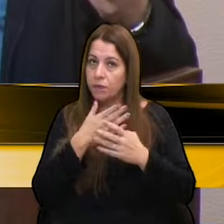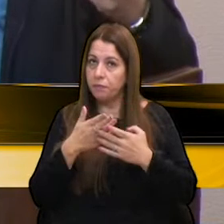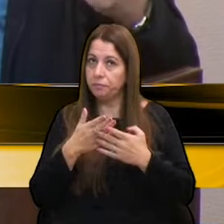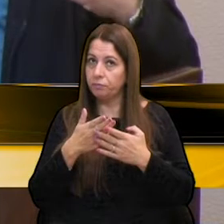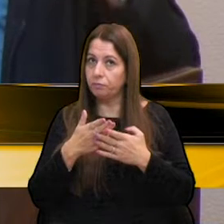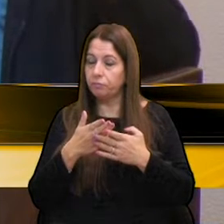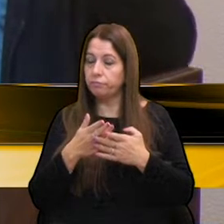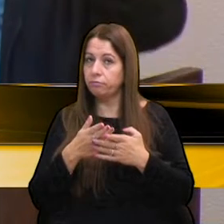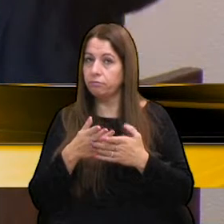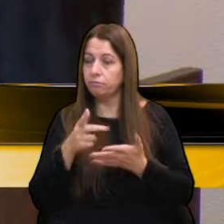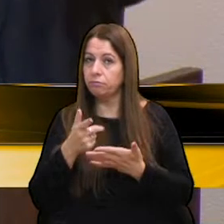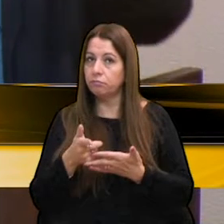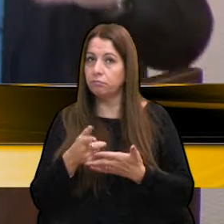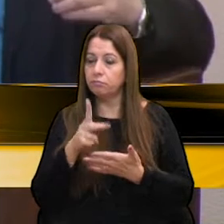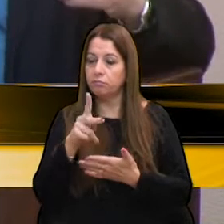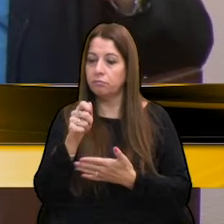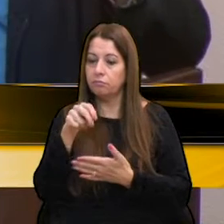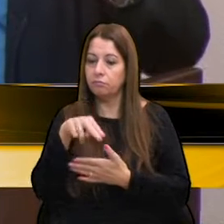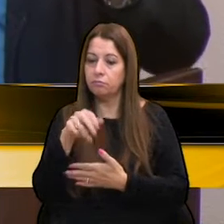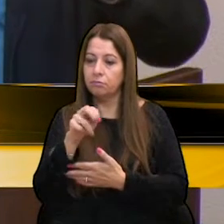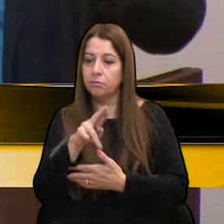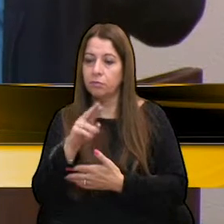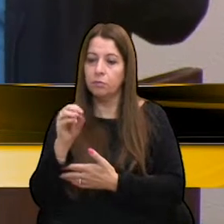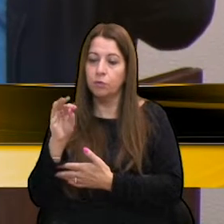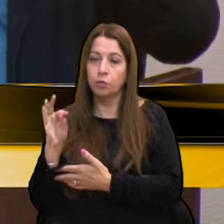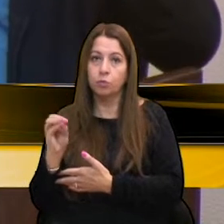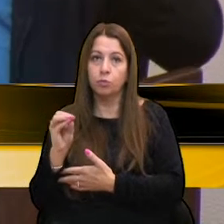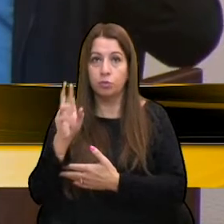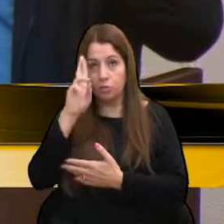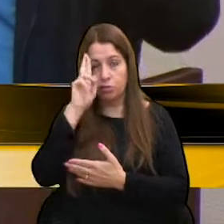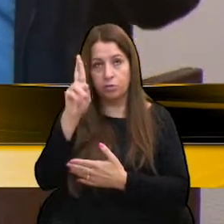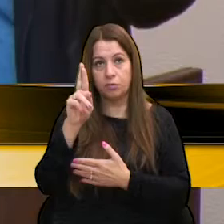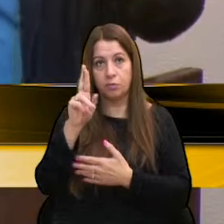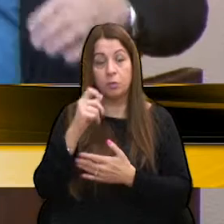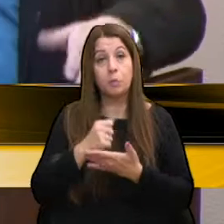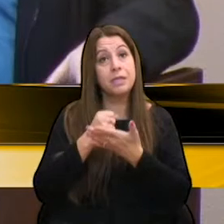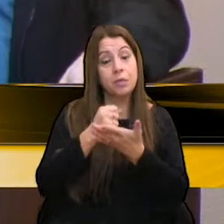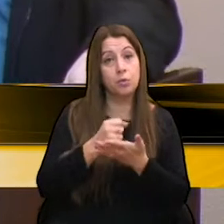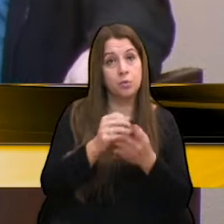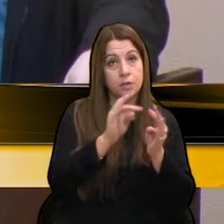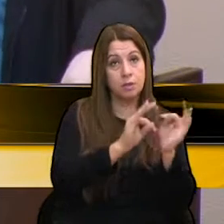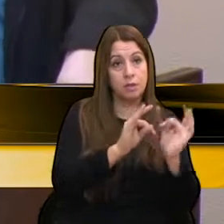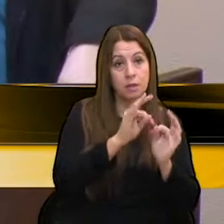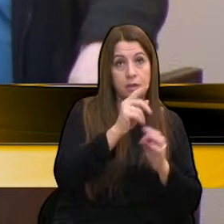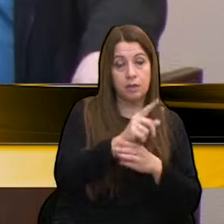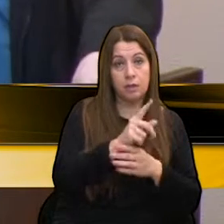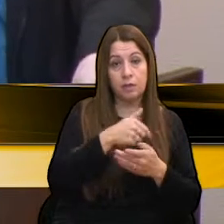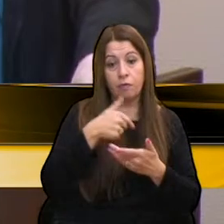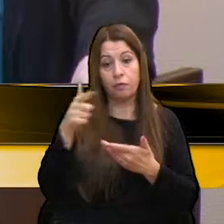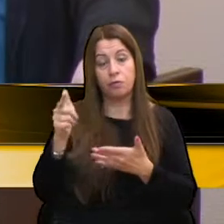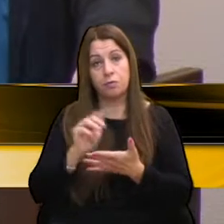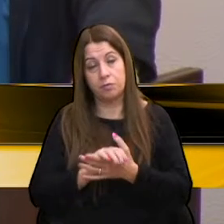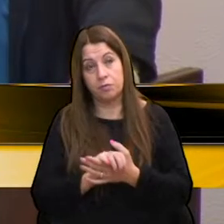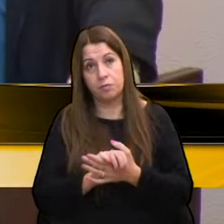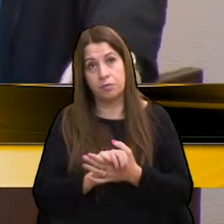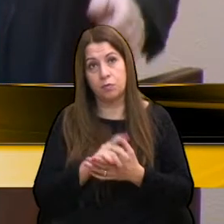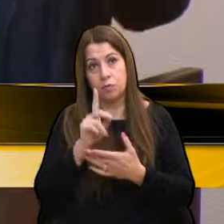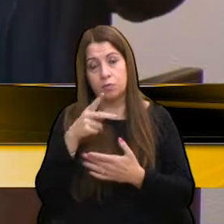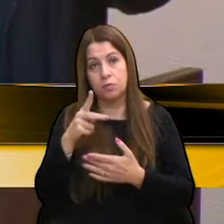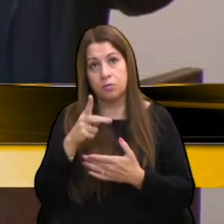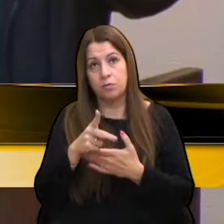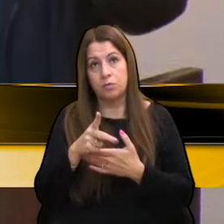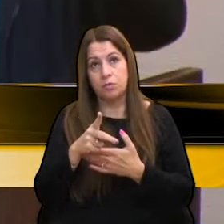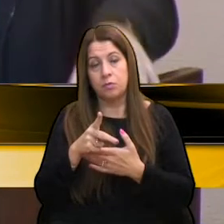que, enquanto o Panaroto é o diretor, os tais de assessores técnicos que foram para lá, um